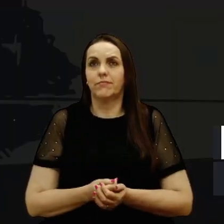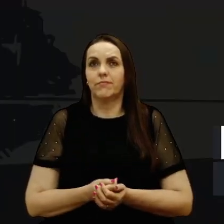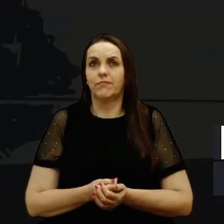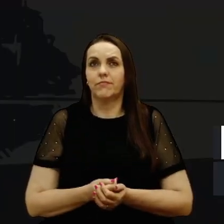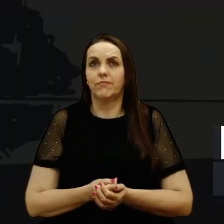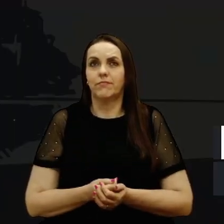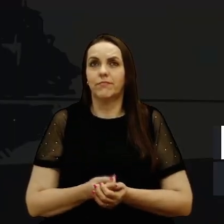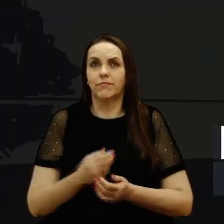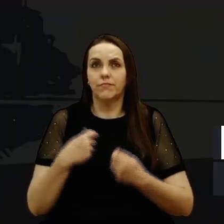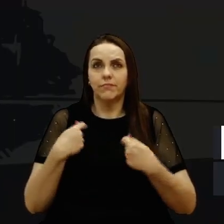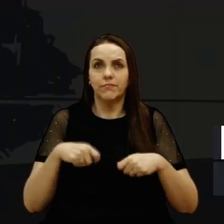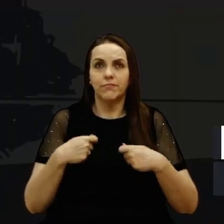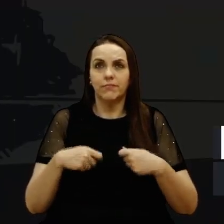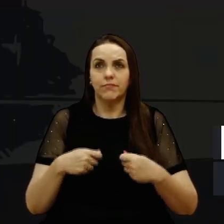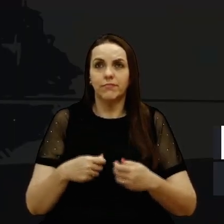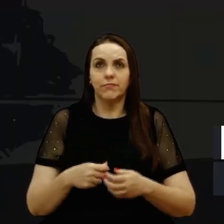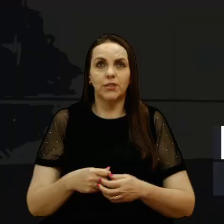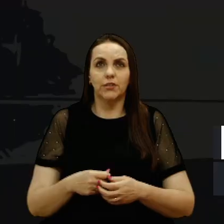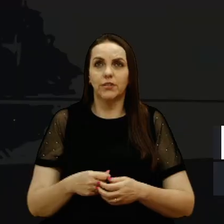nós precisamos, sim,